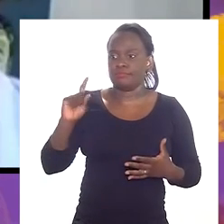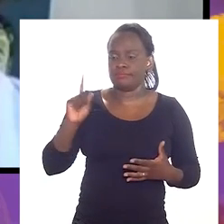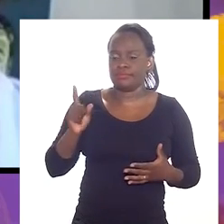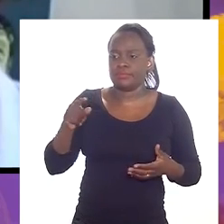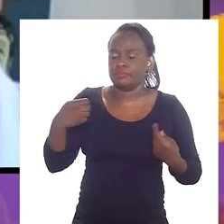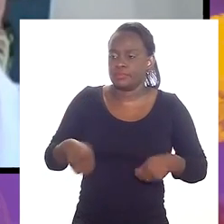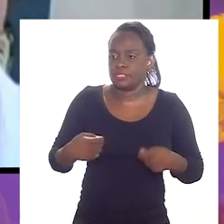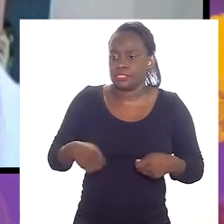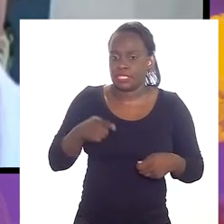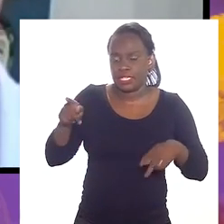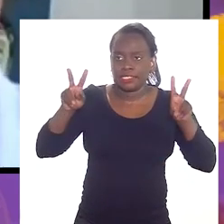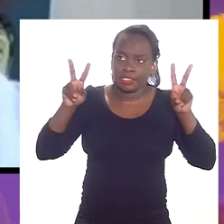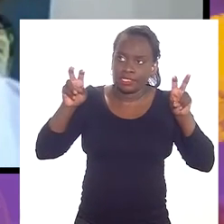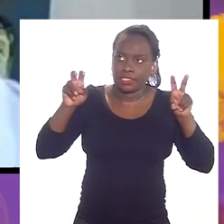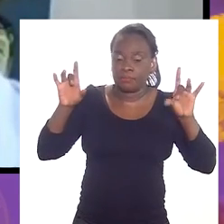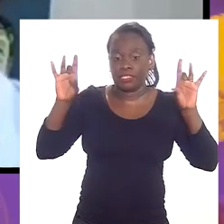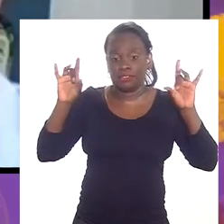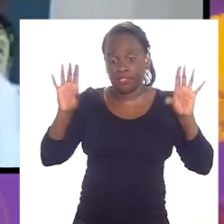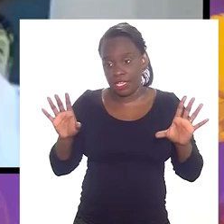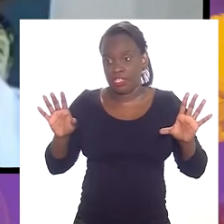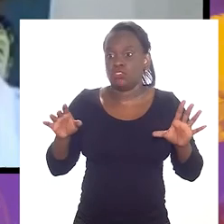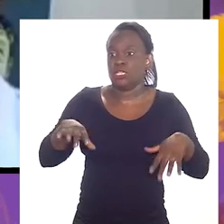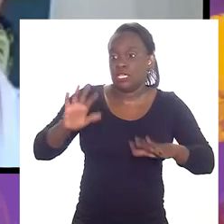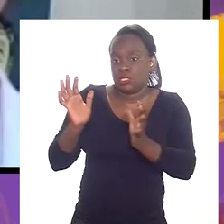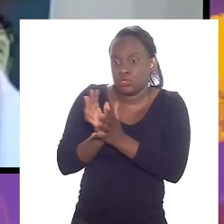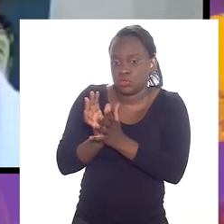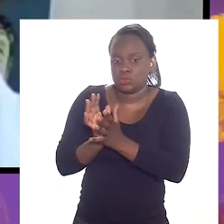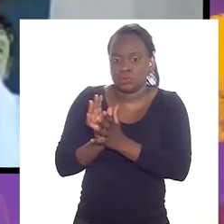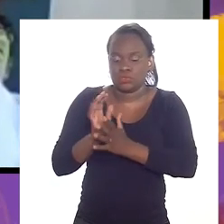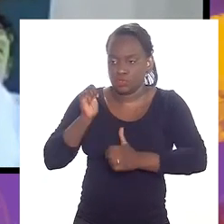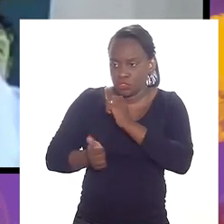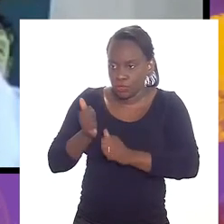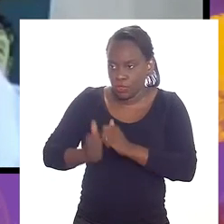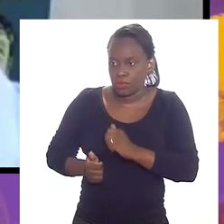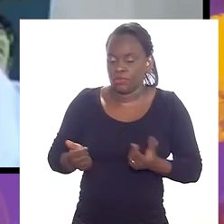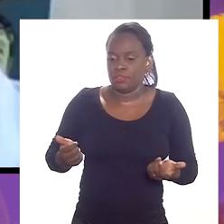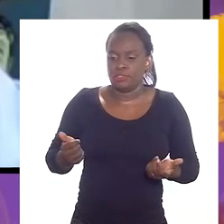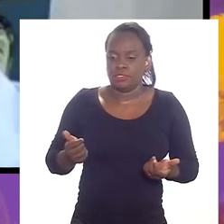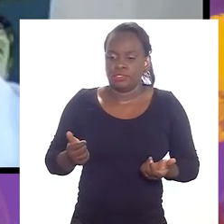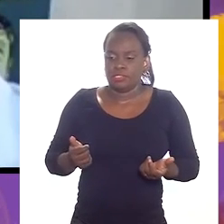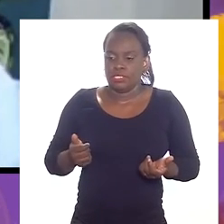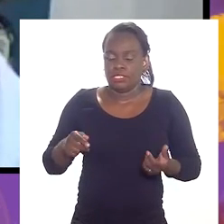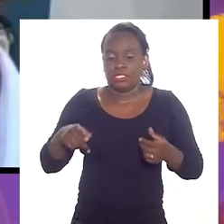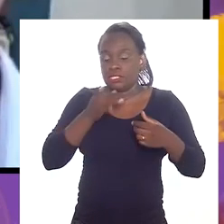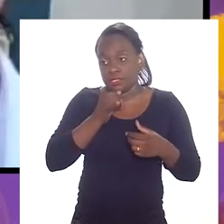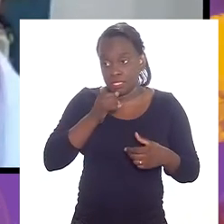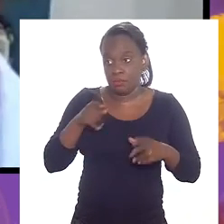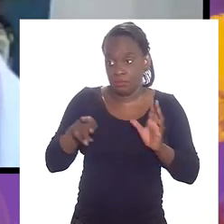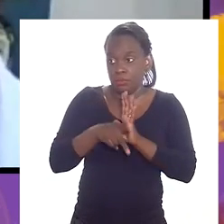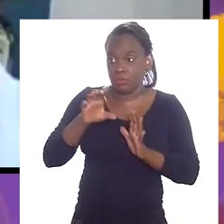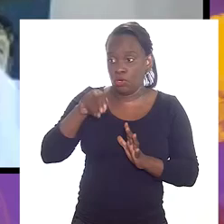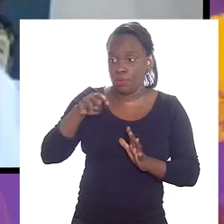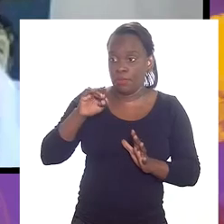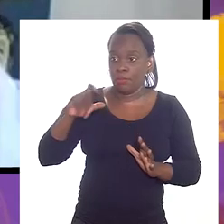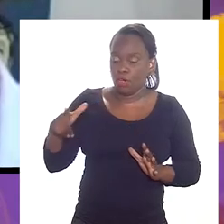contrário a ter esse entre "privilégio da classe de jogador de futebol citando o